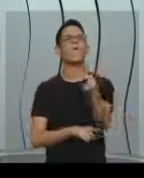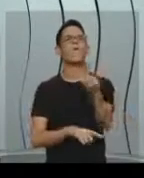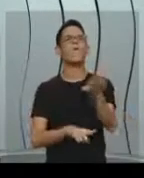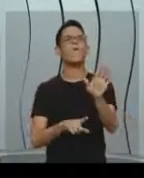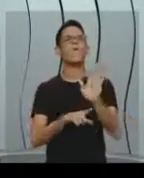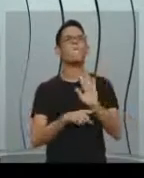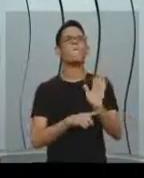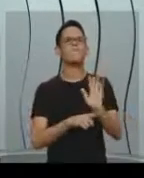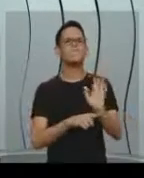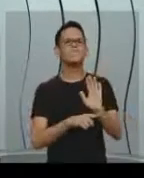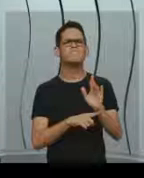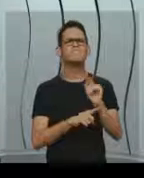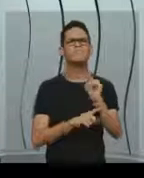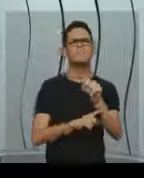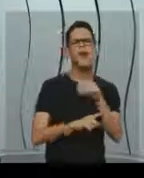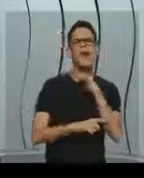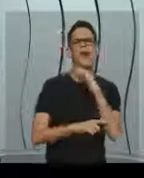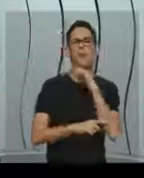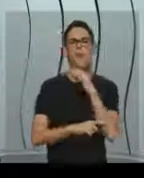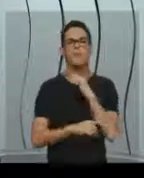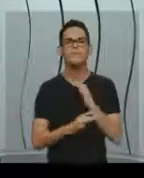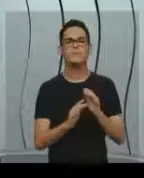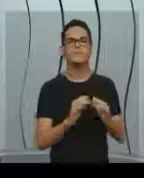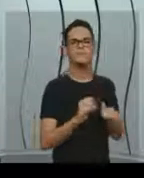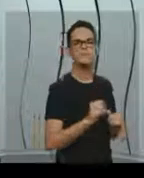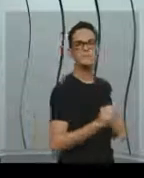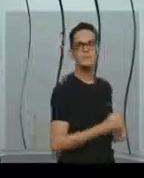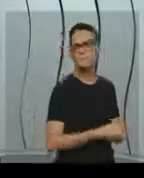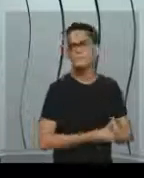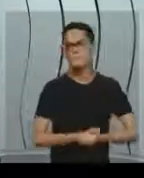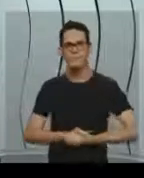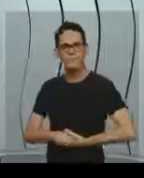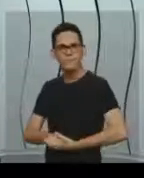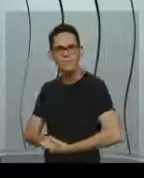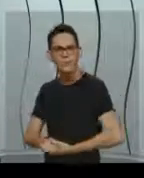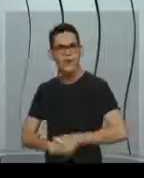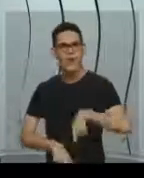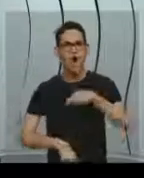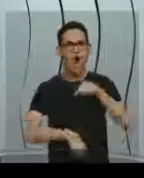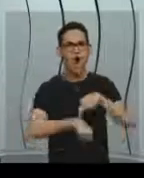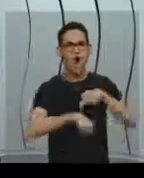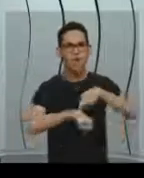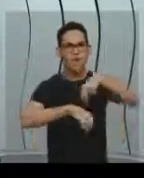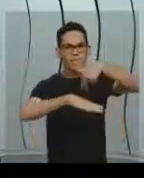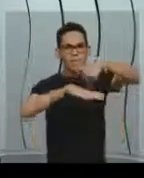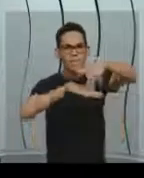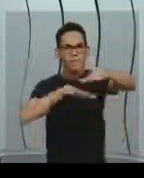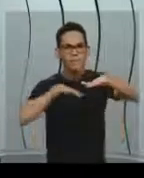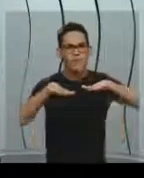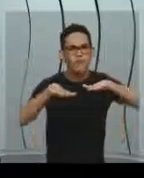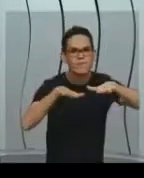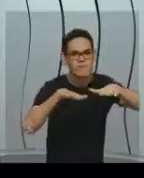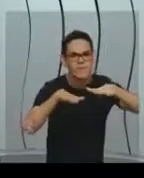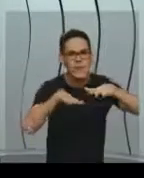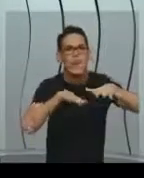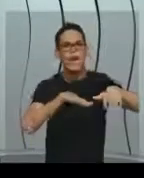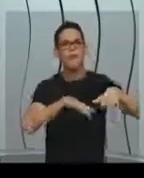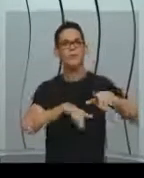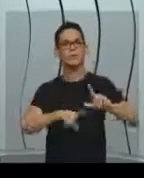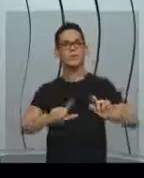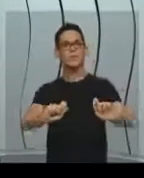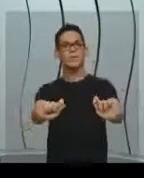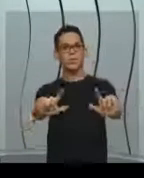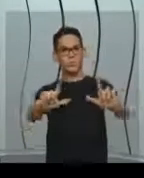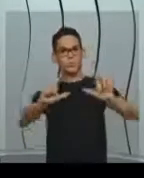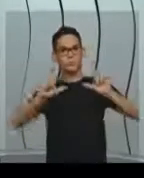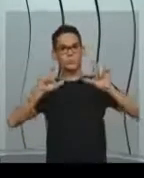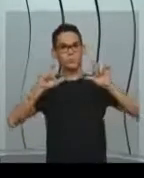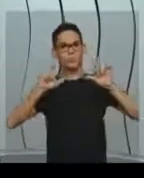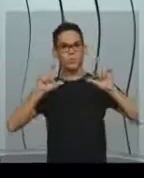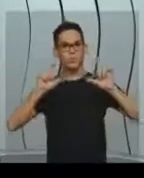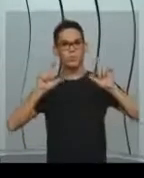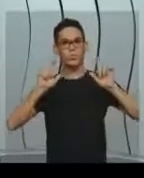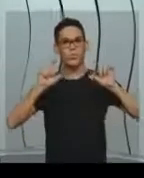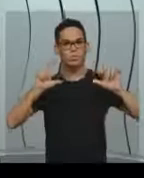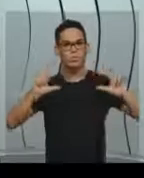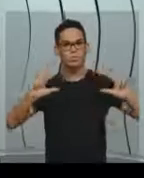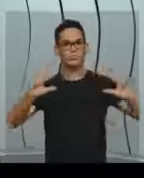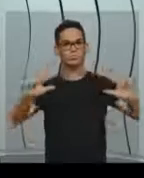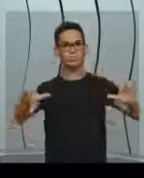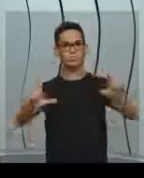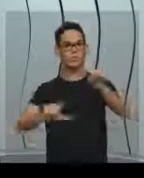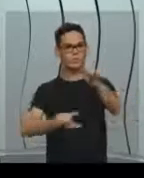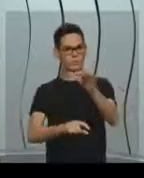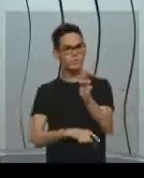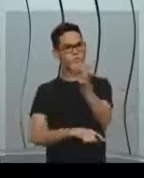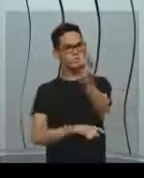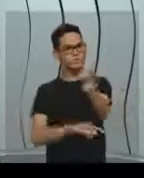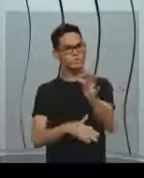né? Movimentar um pouco, que hora você vai precisar de um zoom, que hora você vai fazer um plano americano. Para quem quer ser